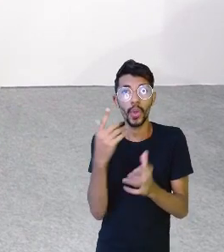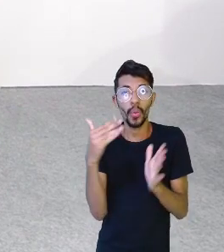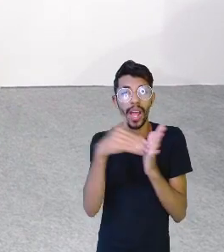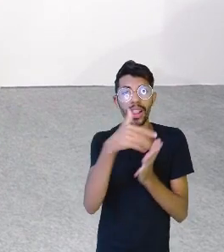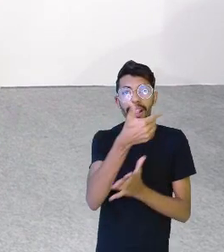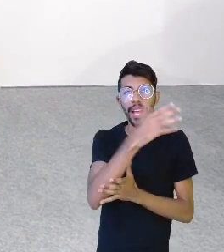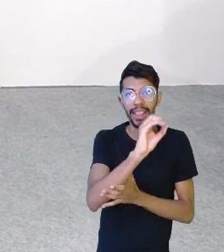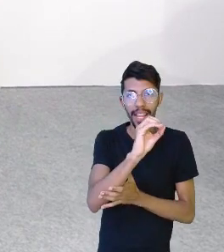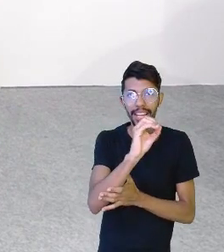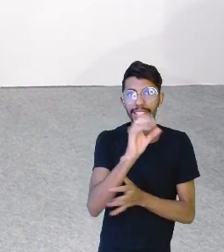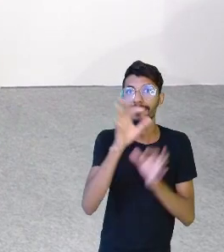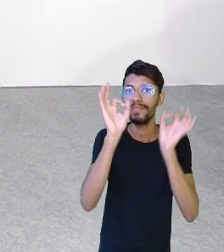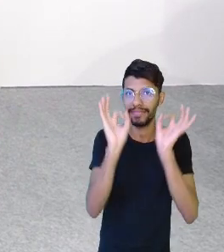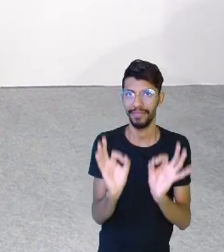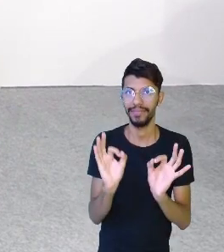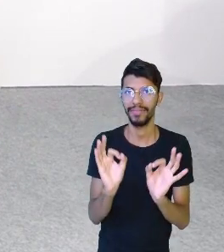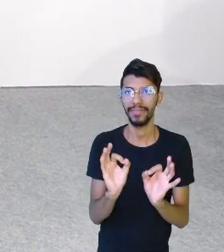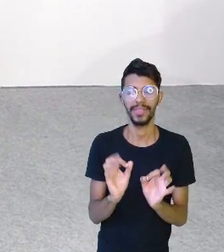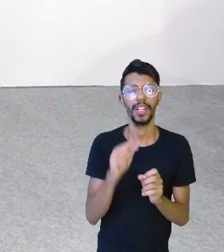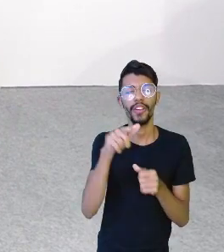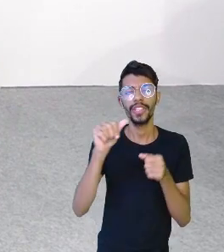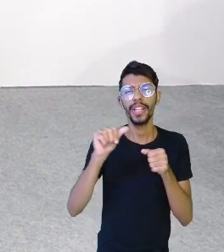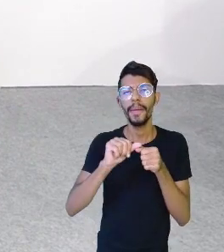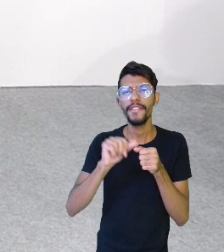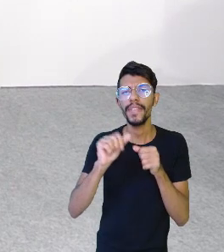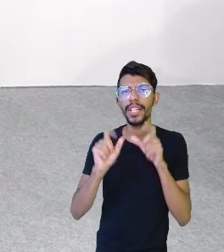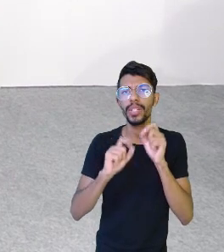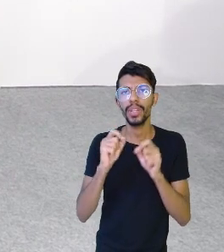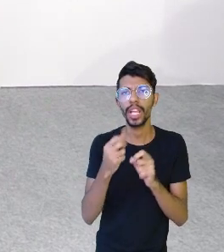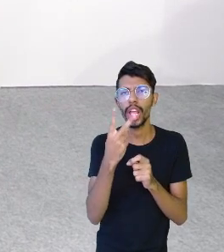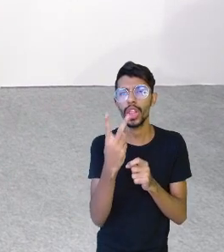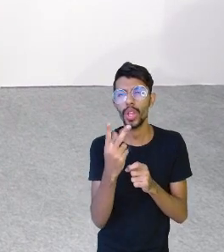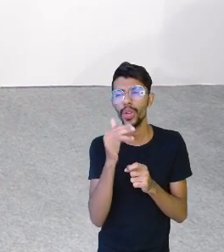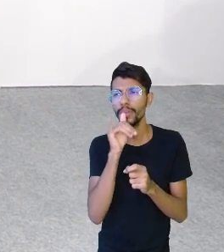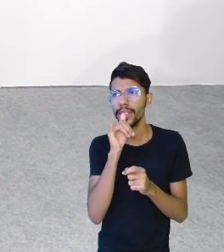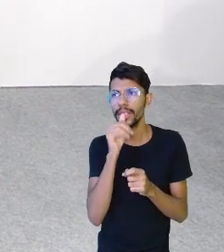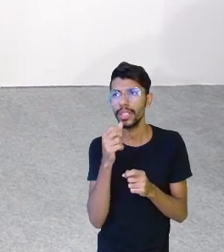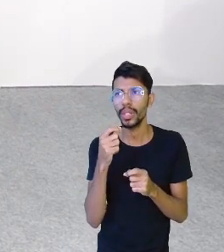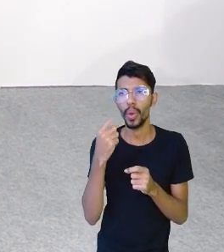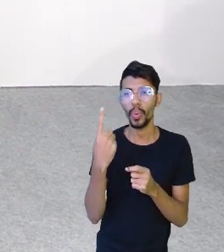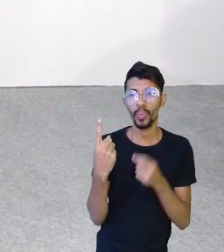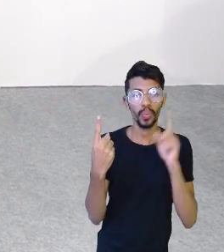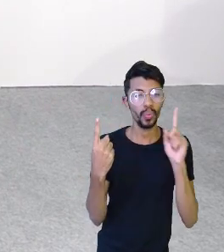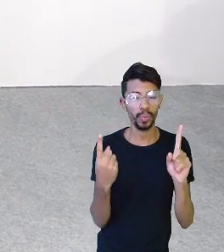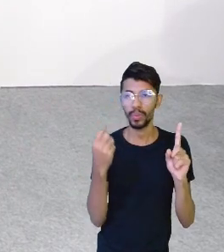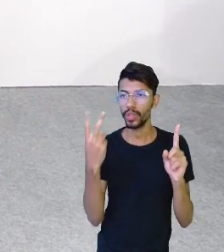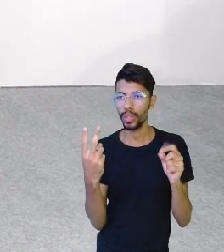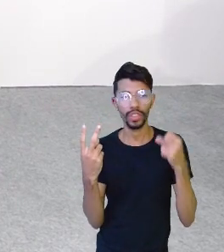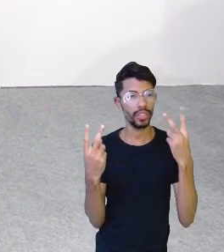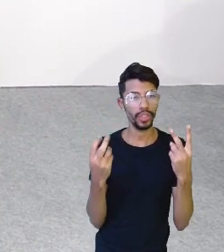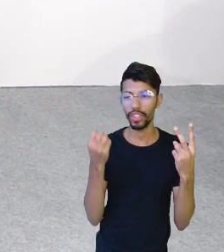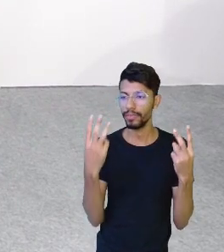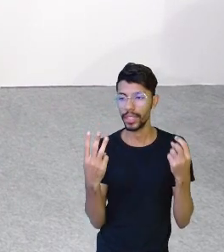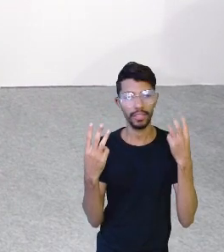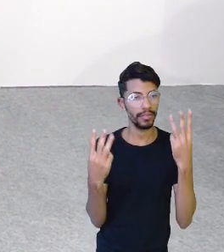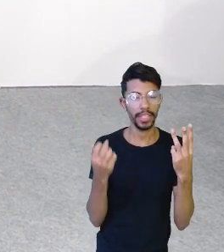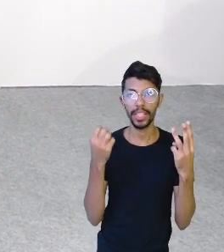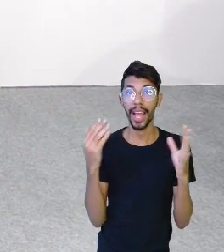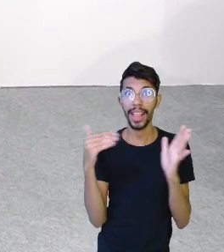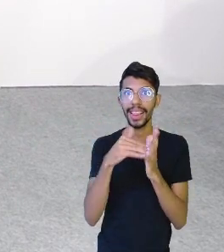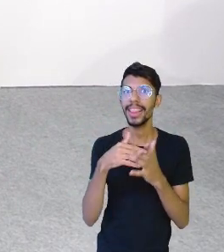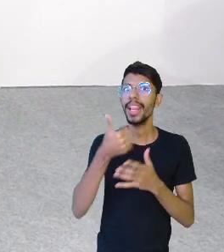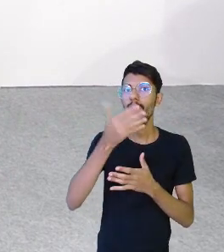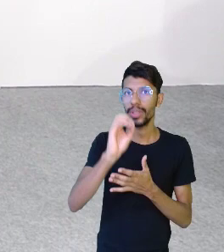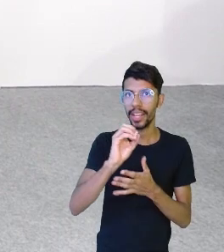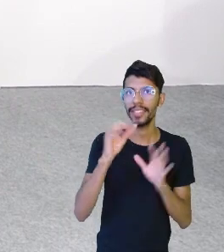até 10, correto? Vocês fazem dois pares, dois numerais 1, 2, 2, 2, 3 e assim até o 10.